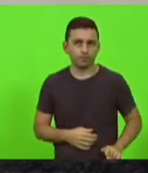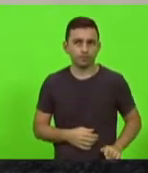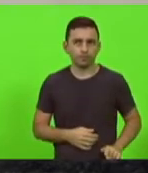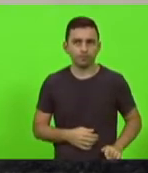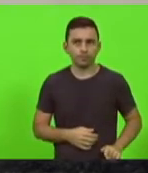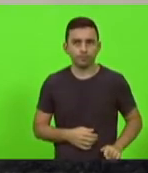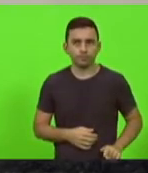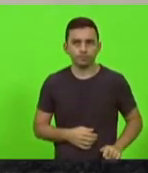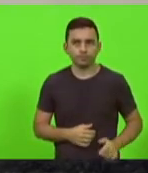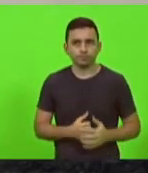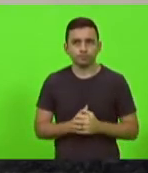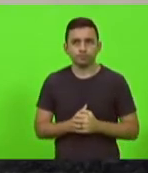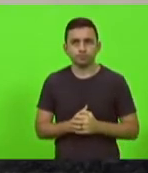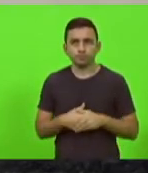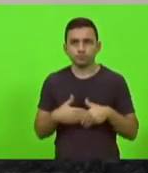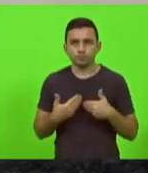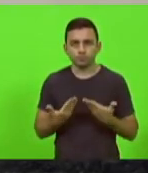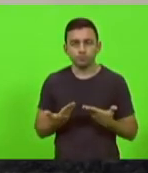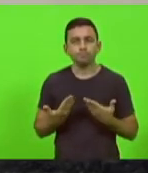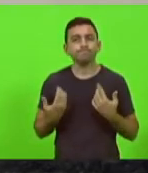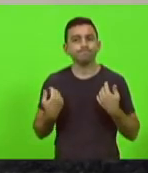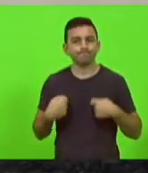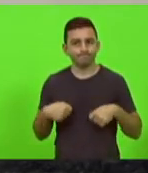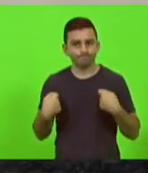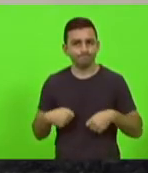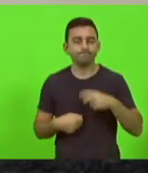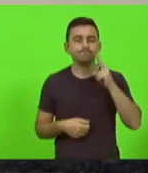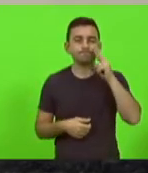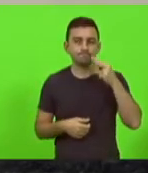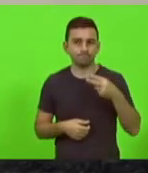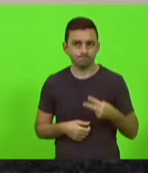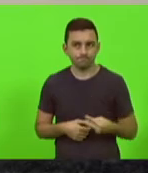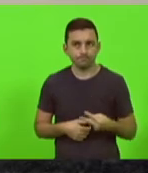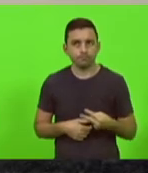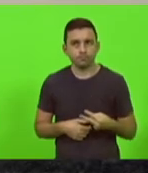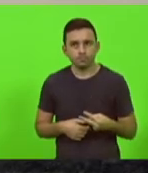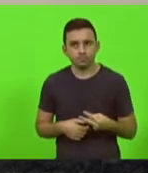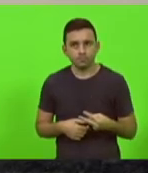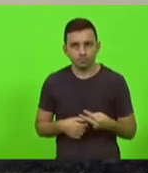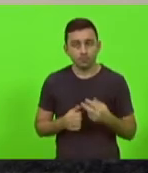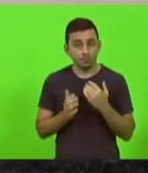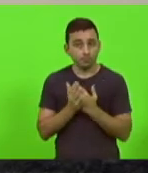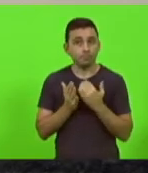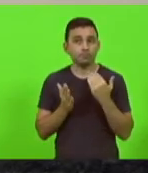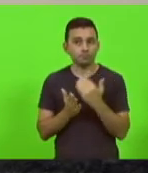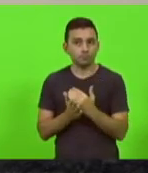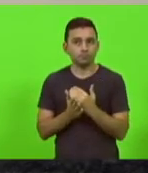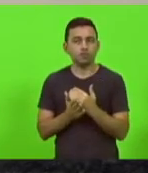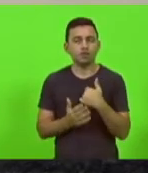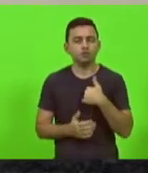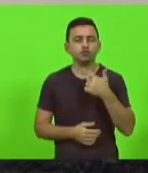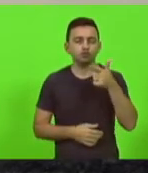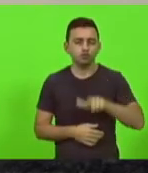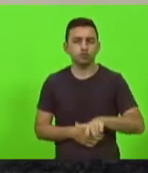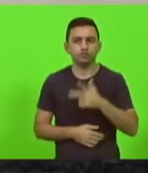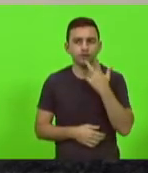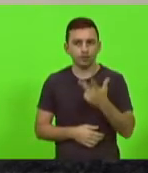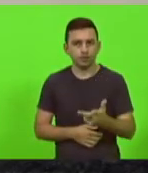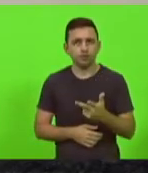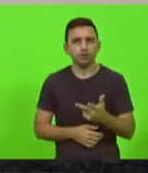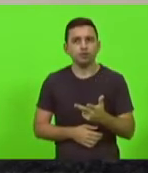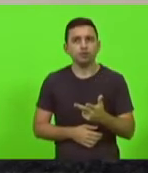isso deve ser reconhecido, porque, mais uma vez, repito, esses recursos